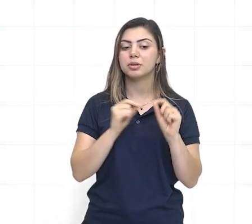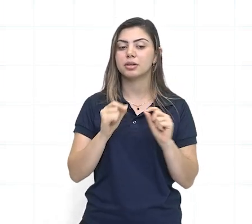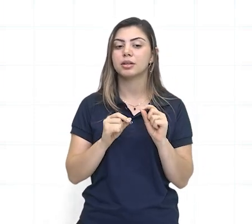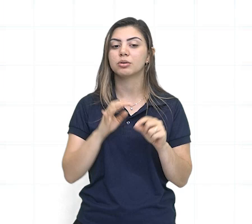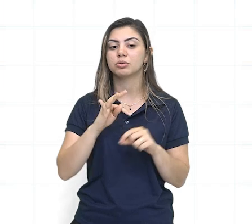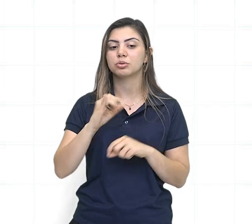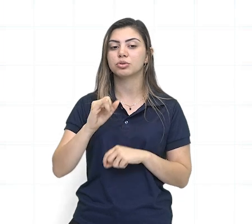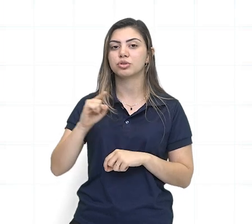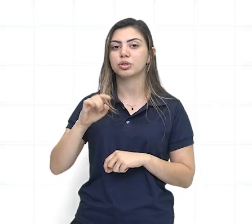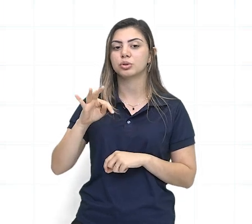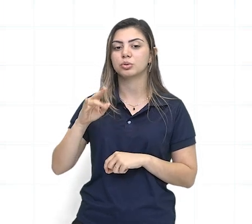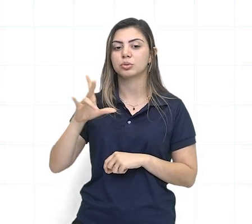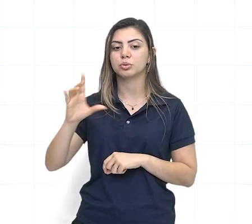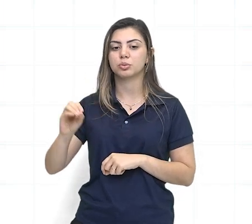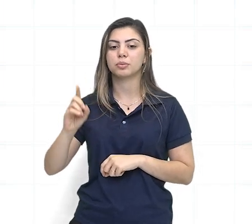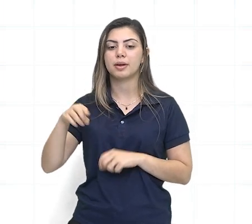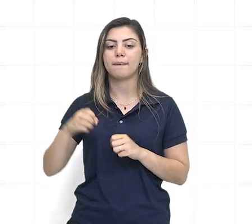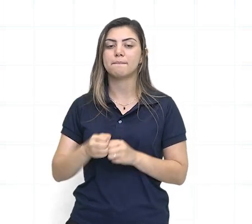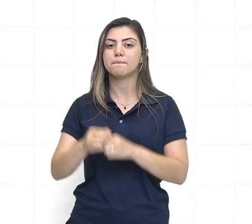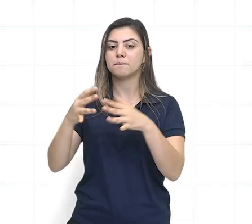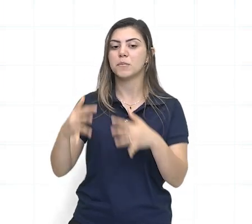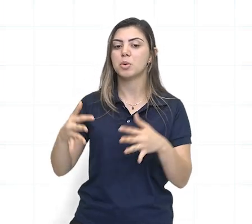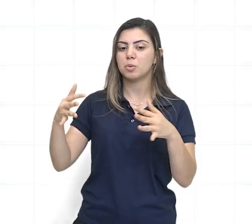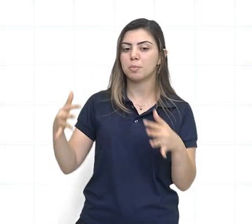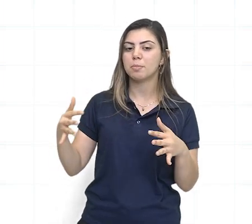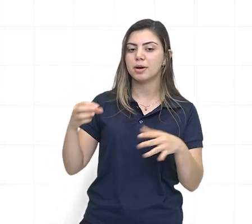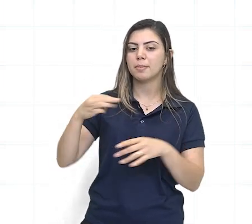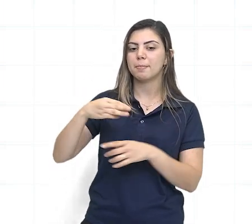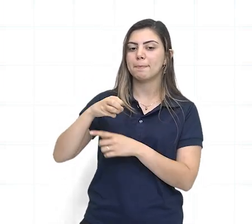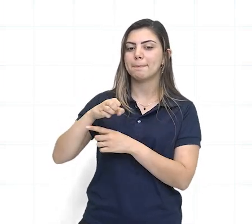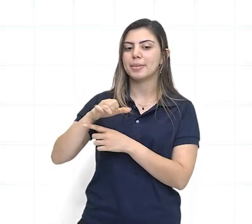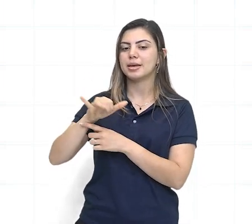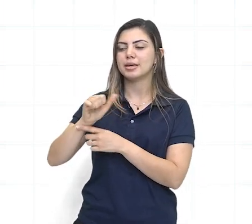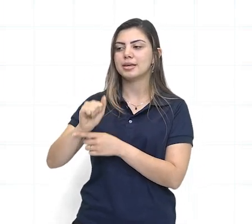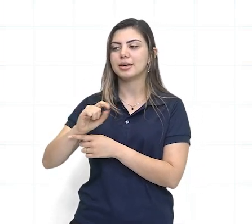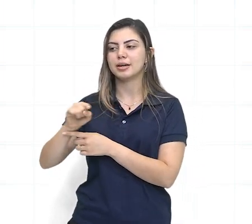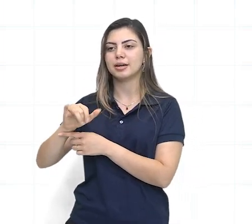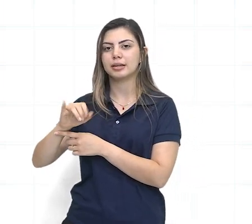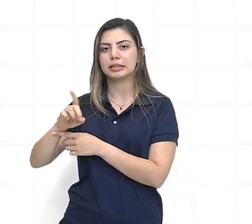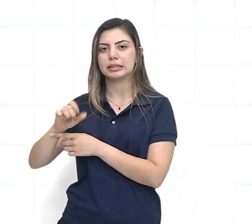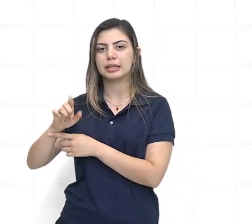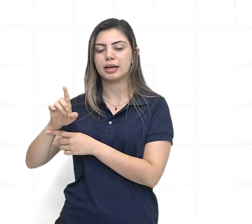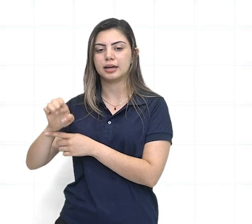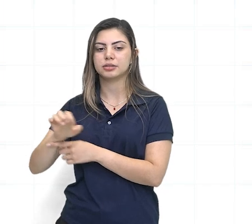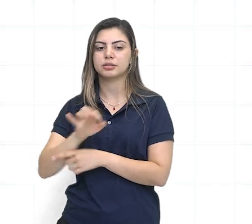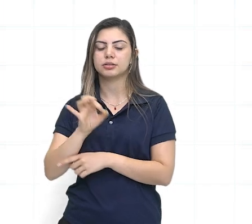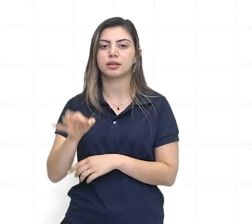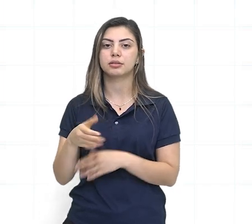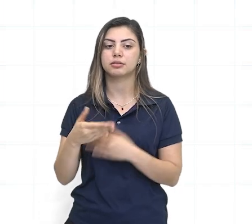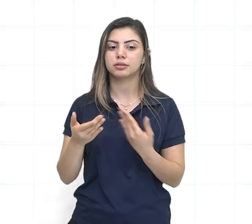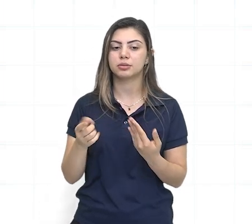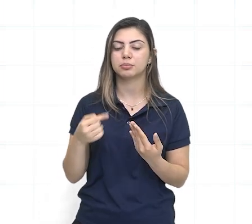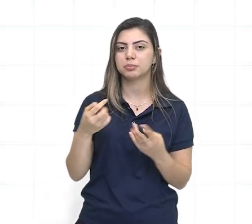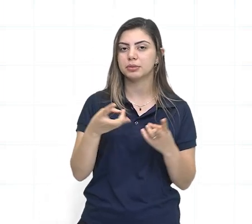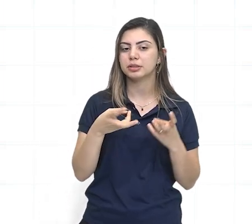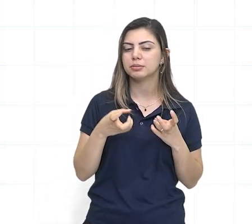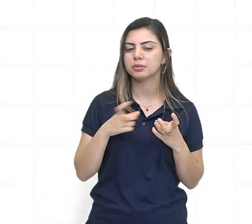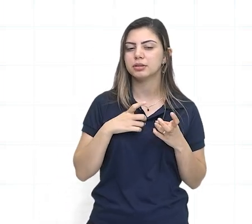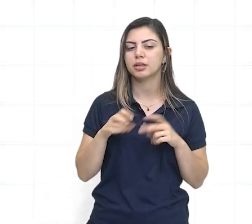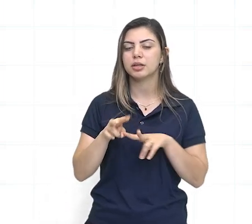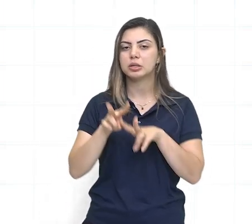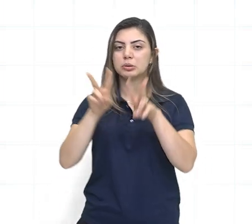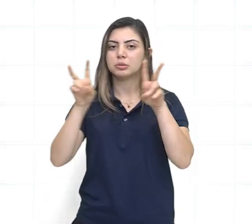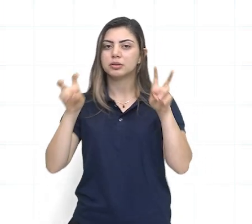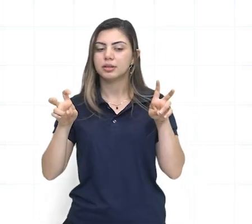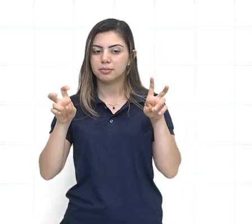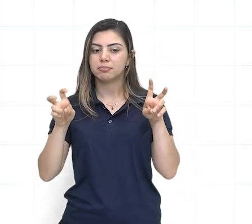na meia-idade. Então, o título eu posso criar dentro, né, do meu texto,